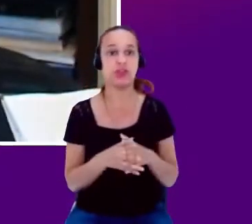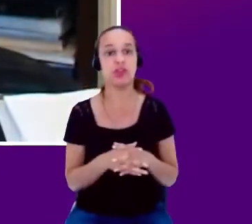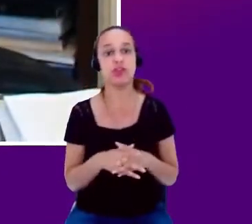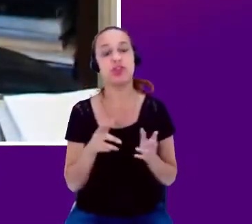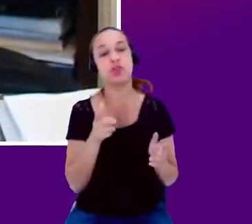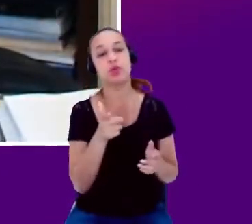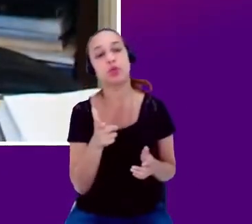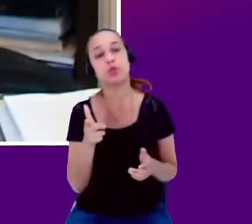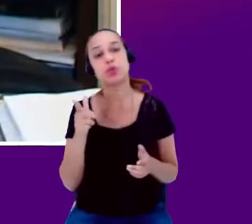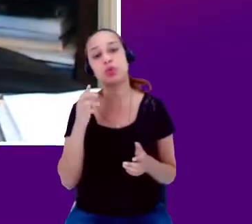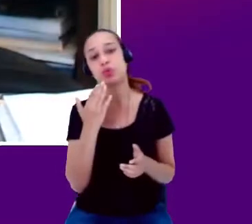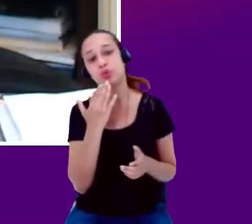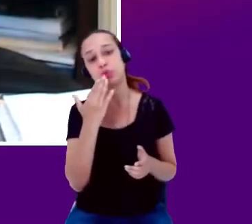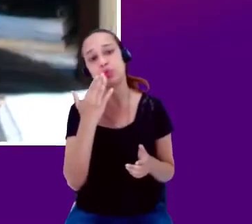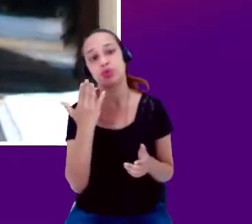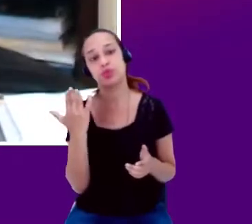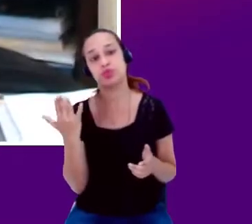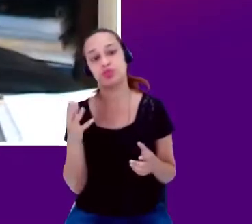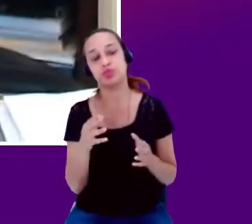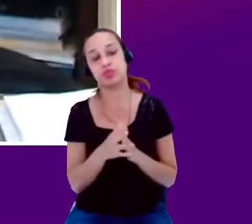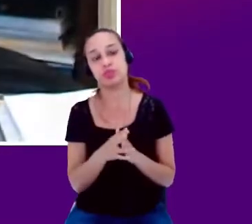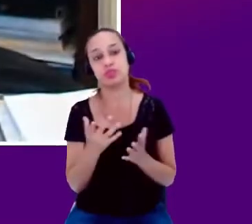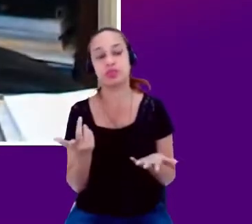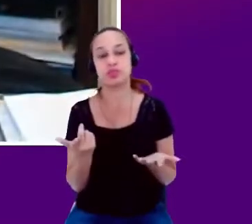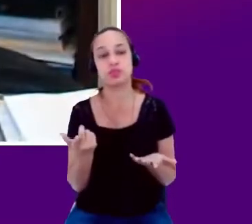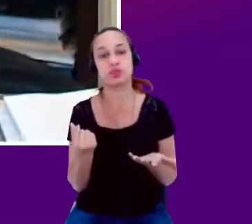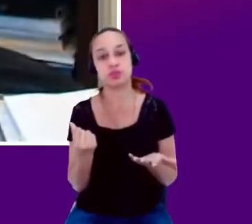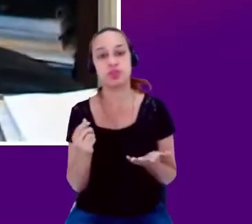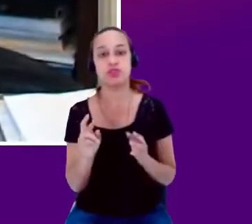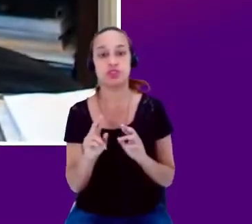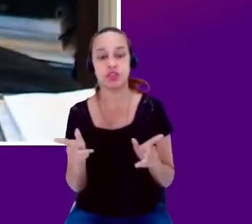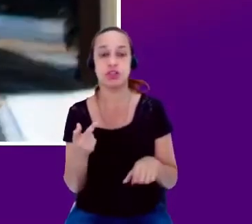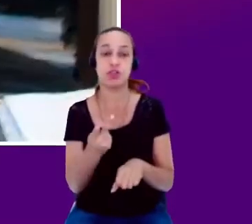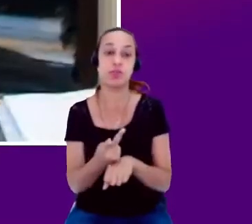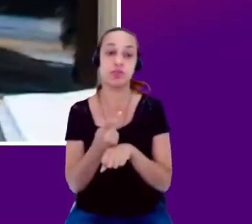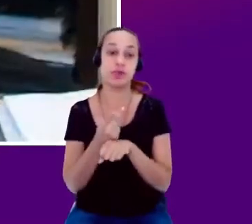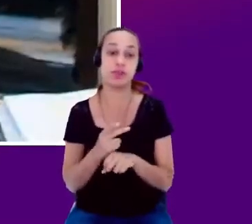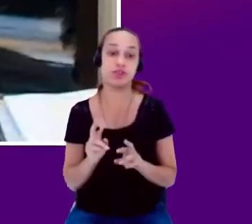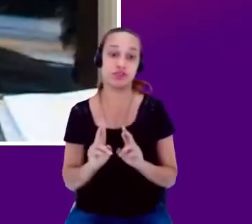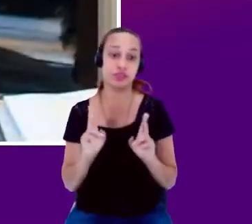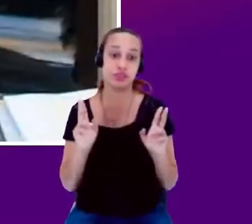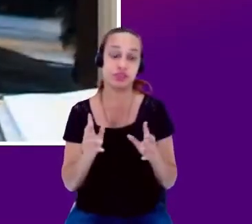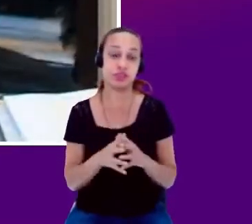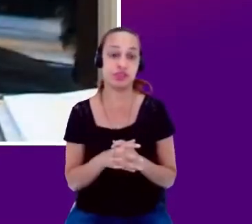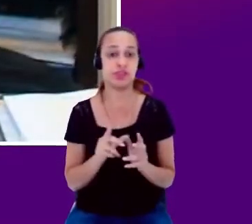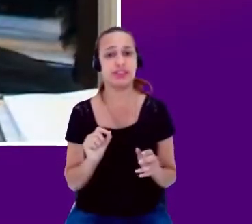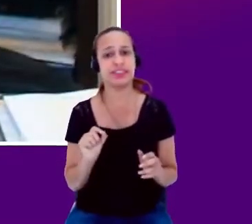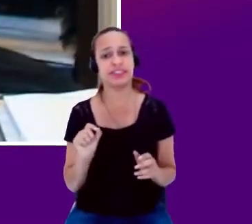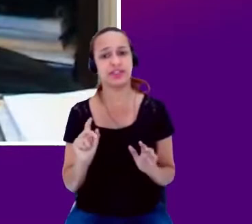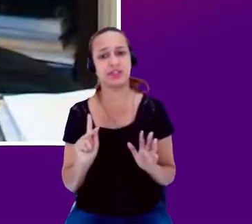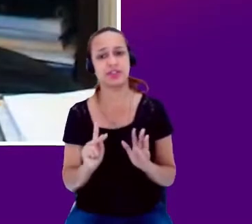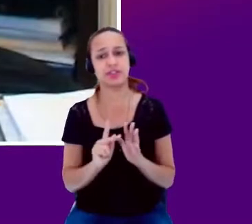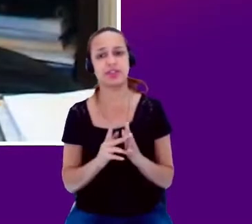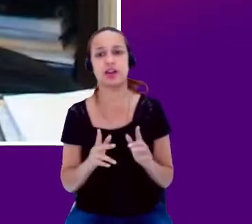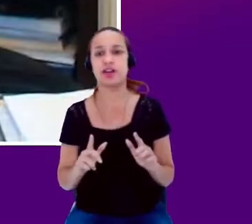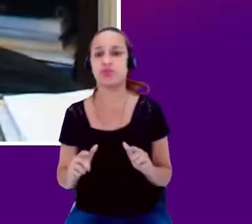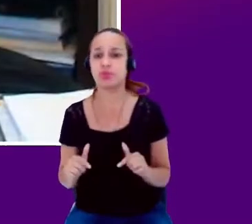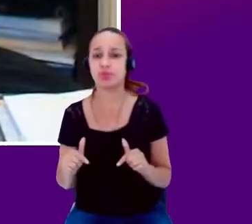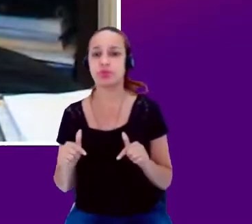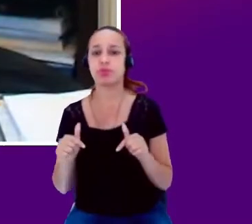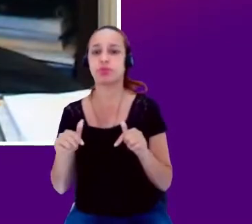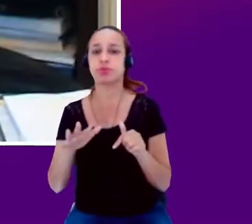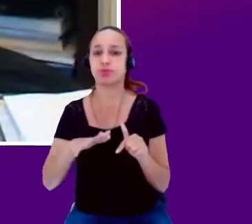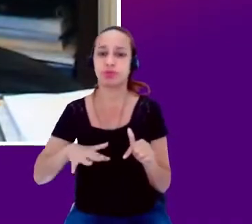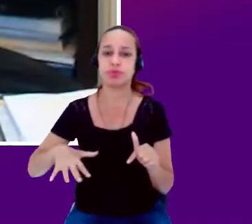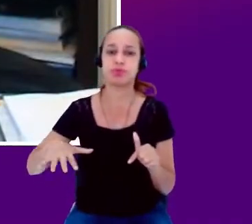outra categoria, sujeito a um preço diferente, a um prêmio diferente. Isso é parte da atividade